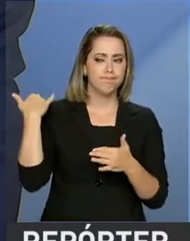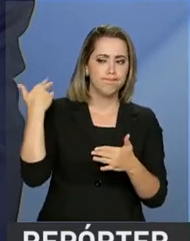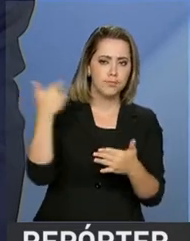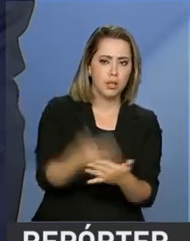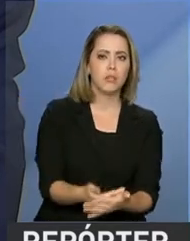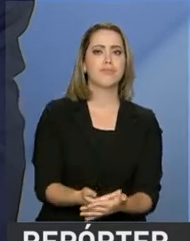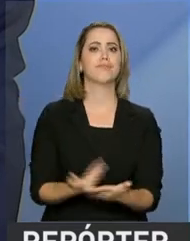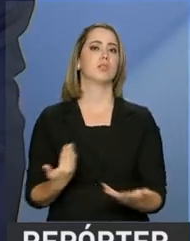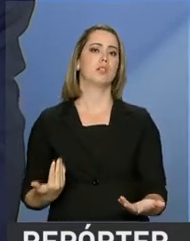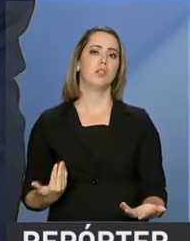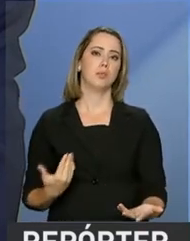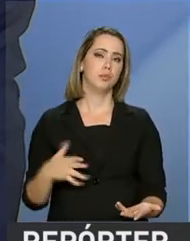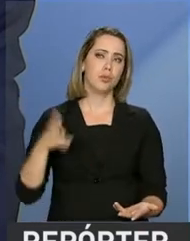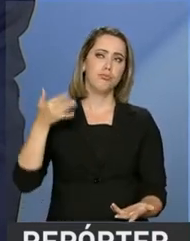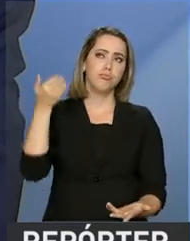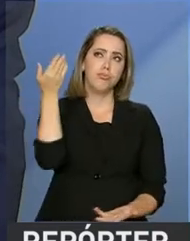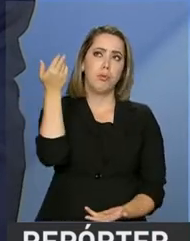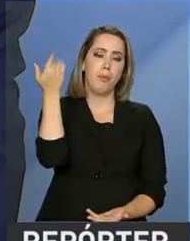acompanhe